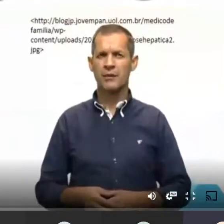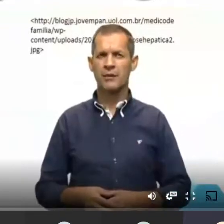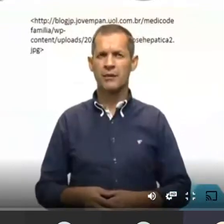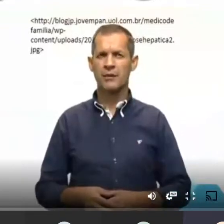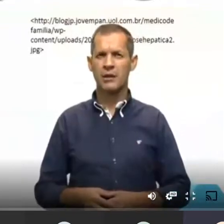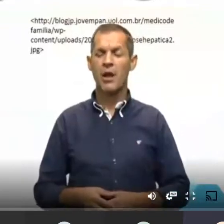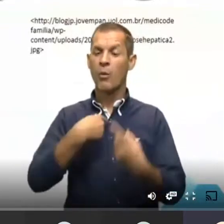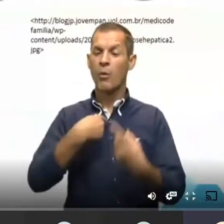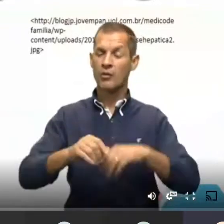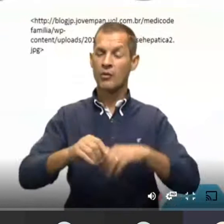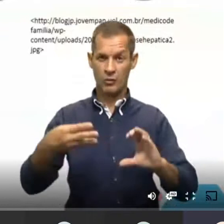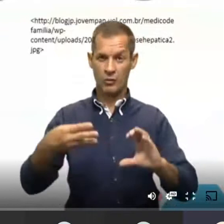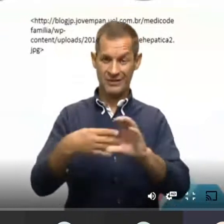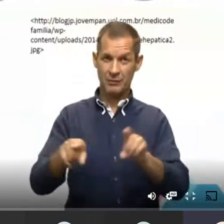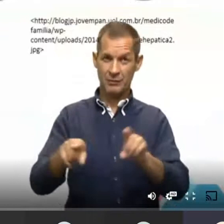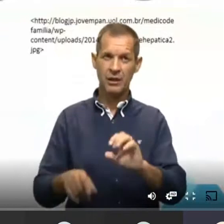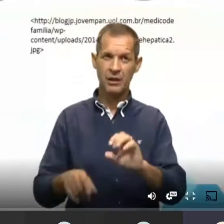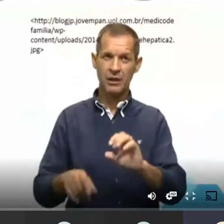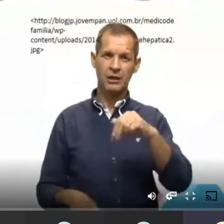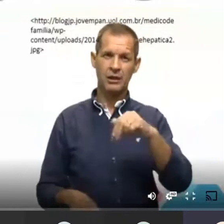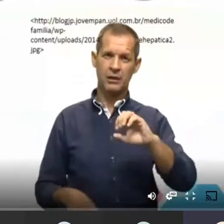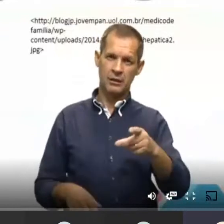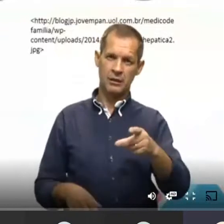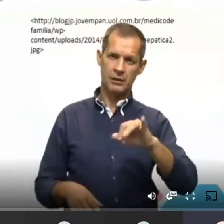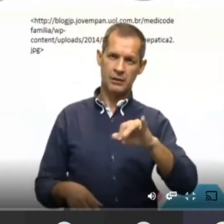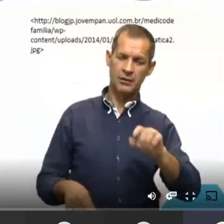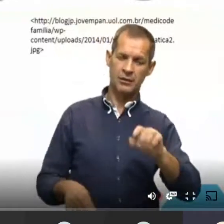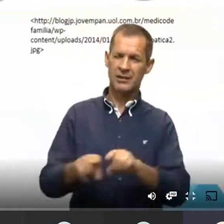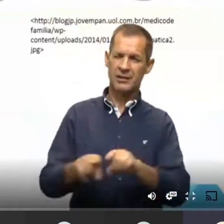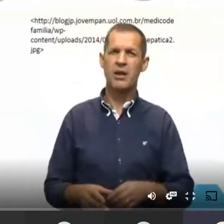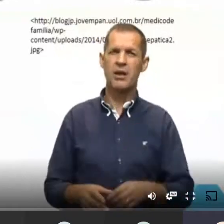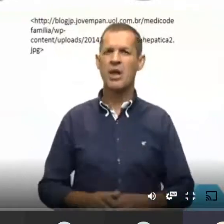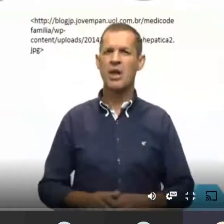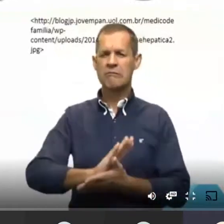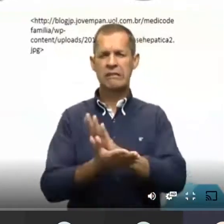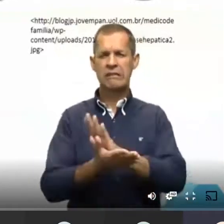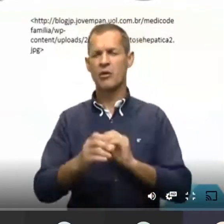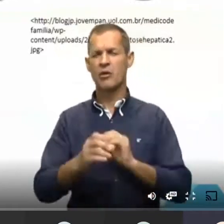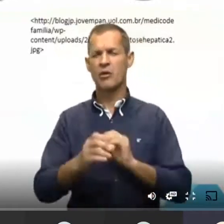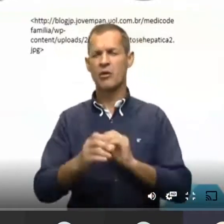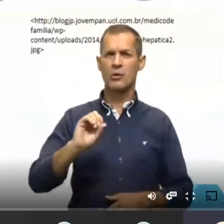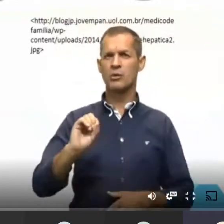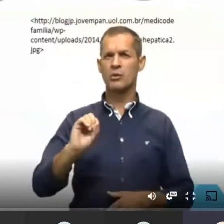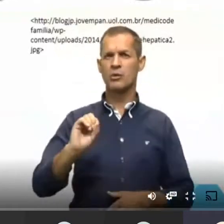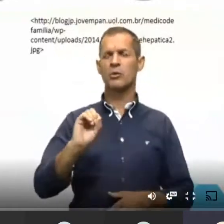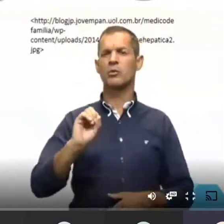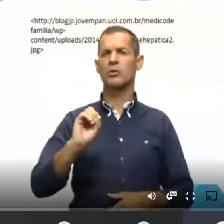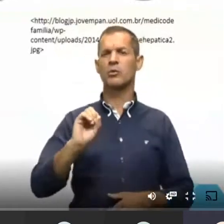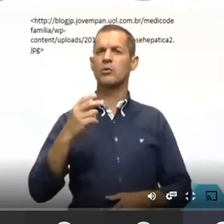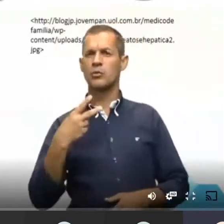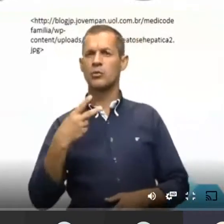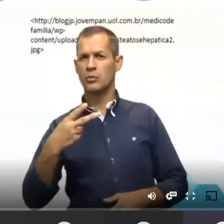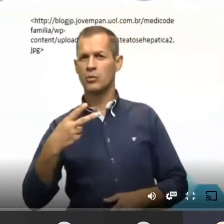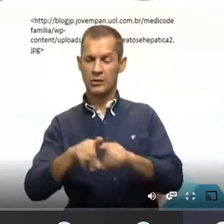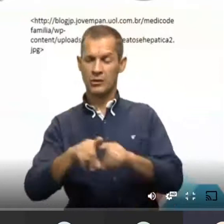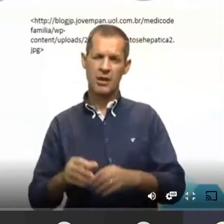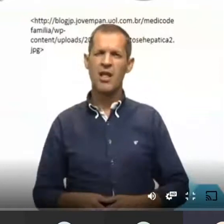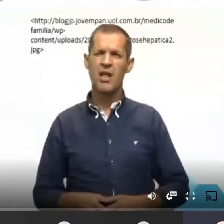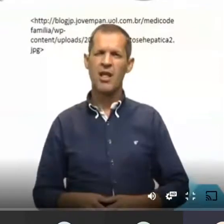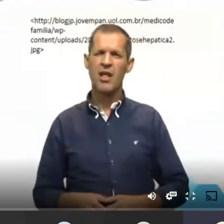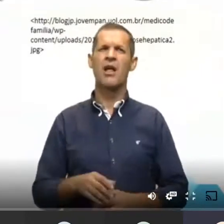oxigenação celular, ou anóxia, né? Que é a depressão total da oxigenação celular. Se nós temos